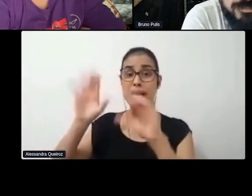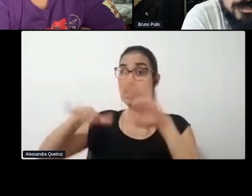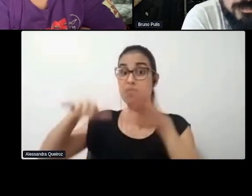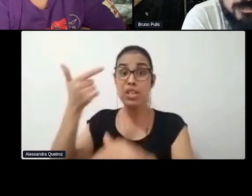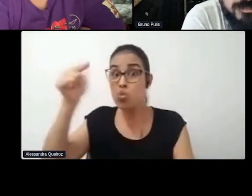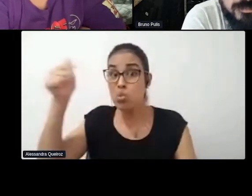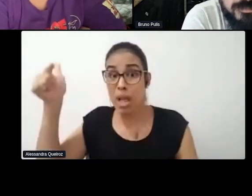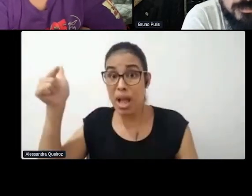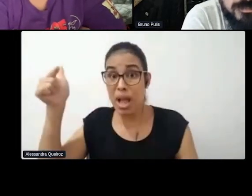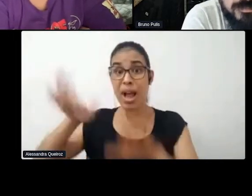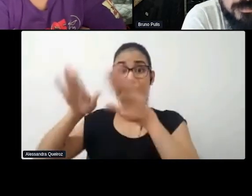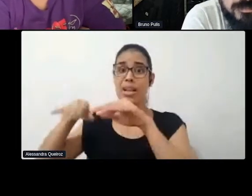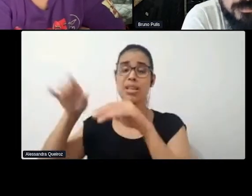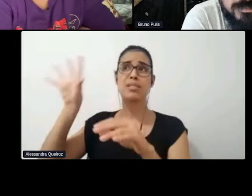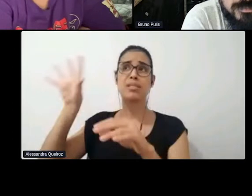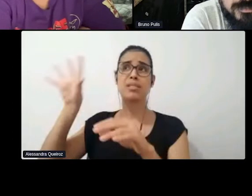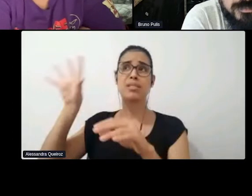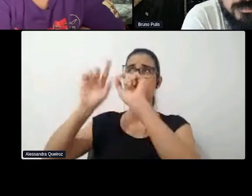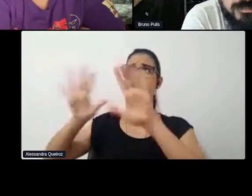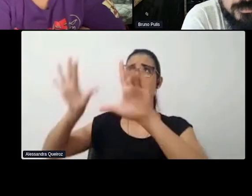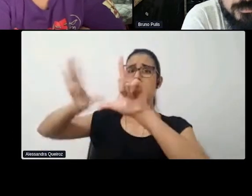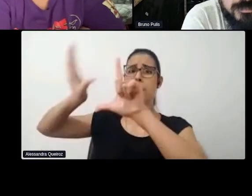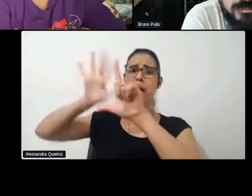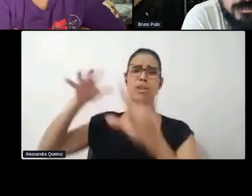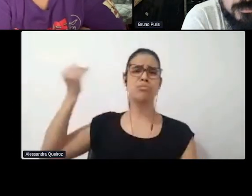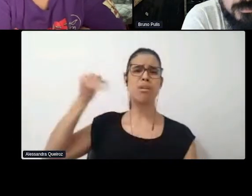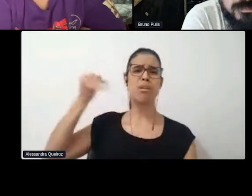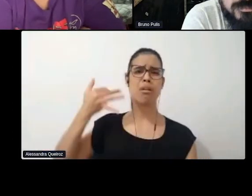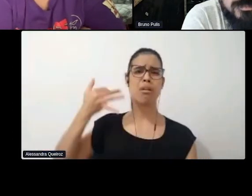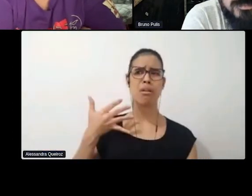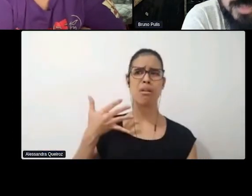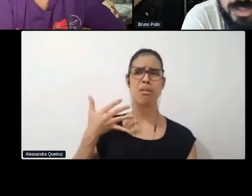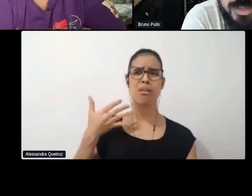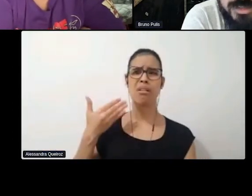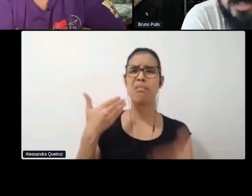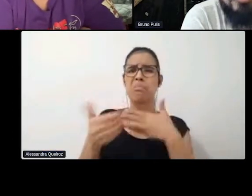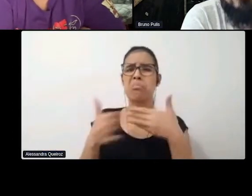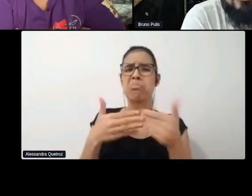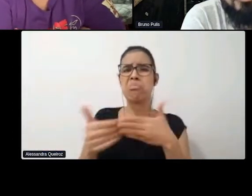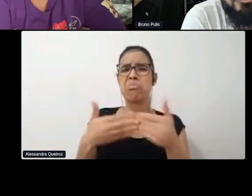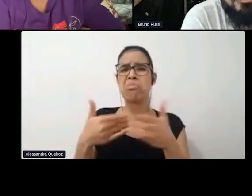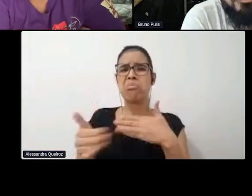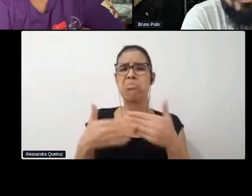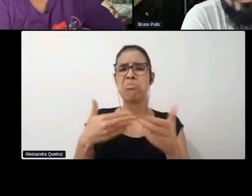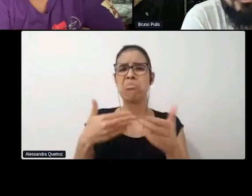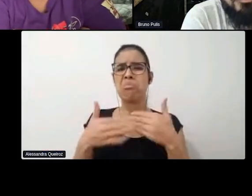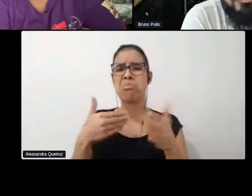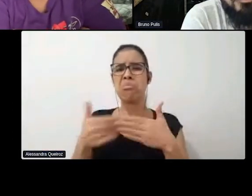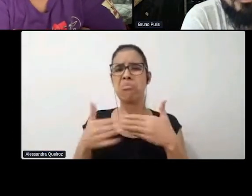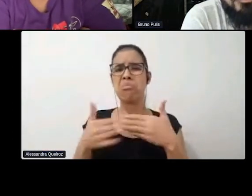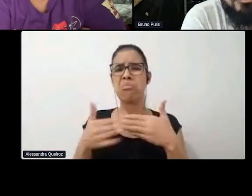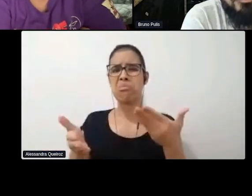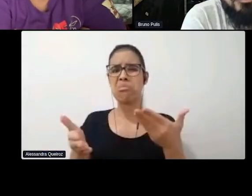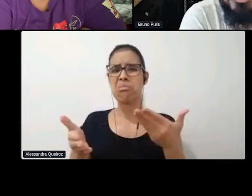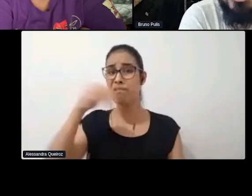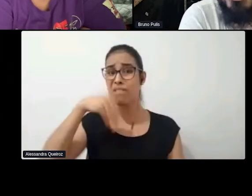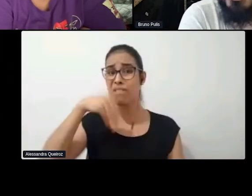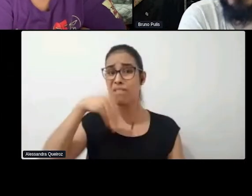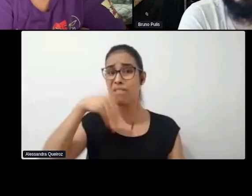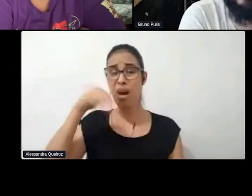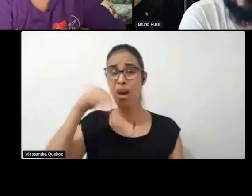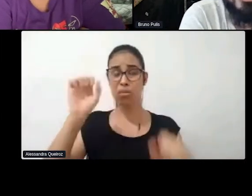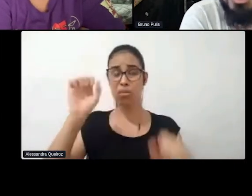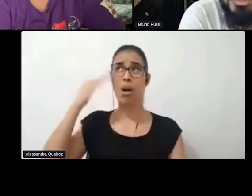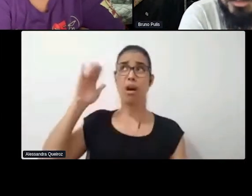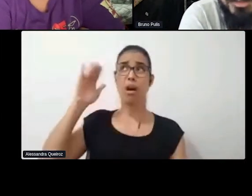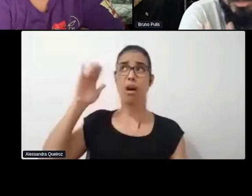algo muito fez por fazer. Descrição, foto do Pulis. Exatamente. Tipo assim, foto